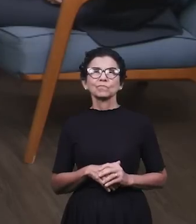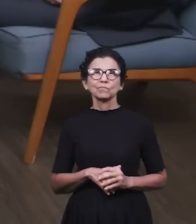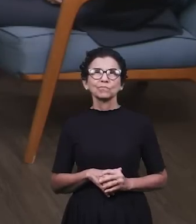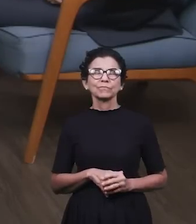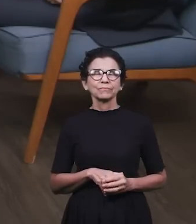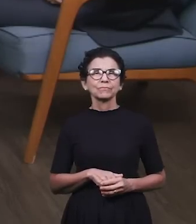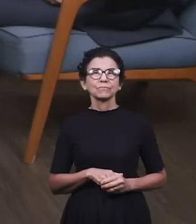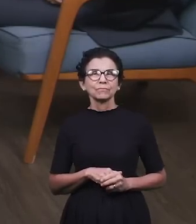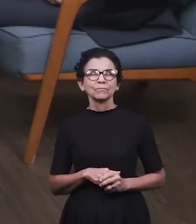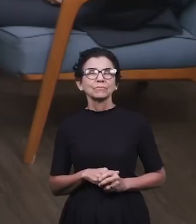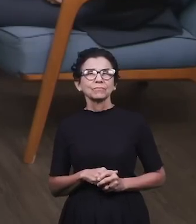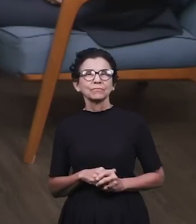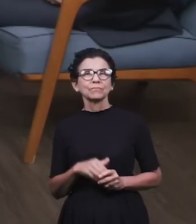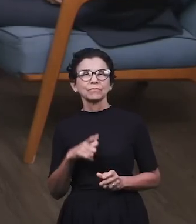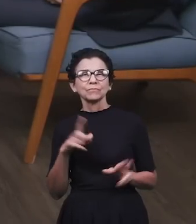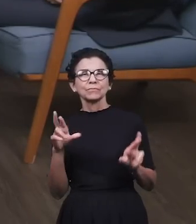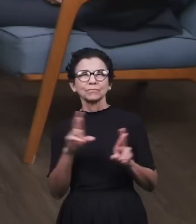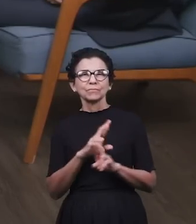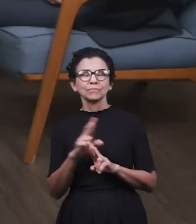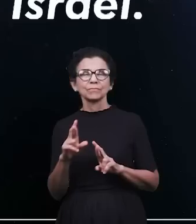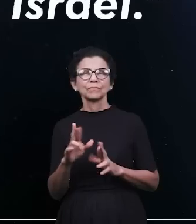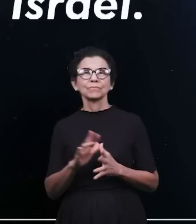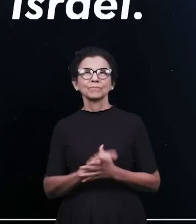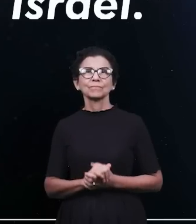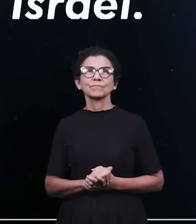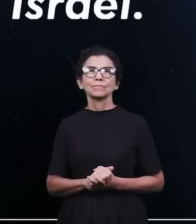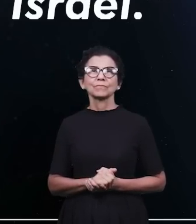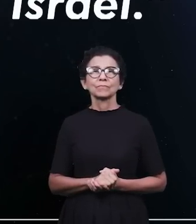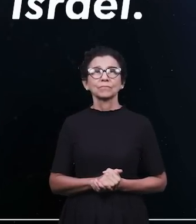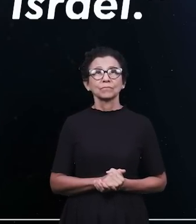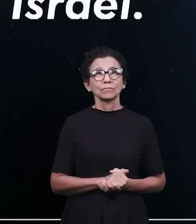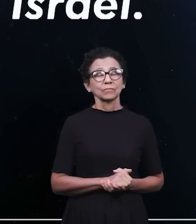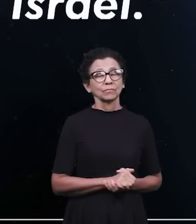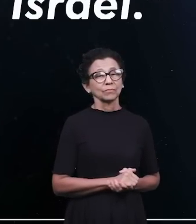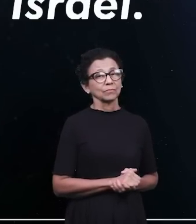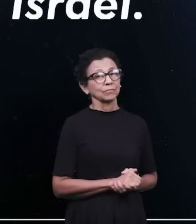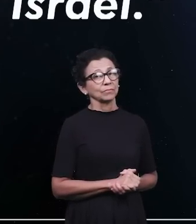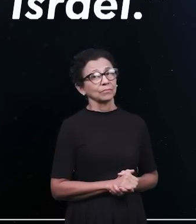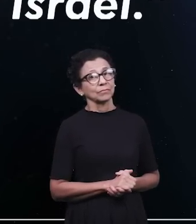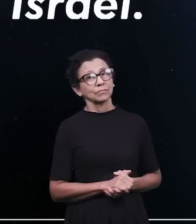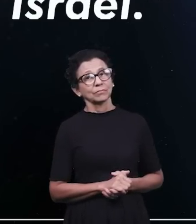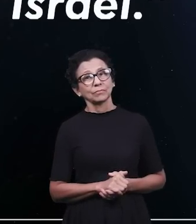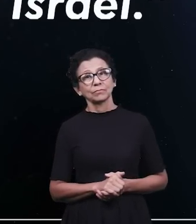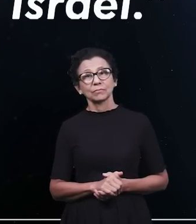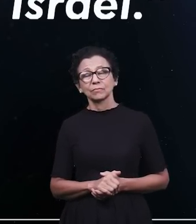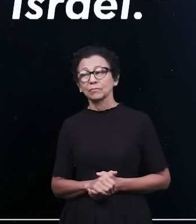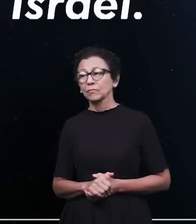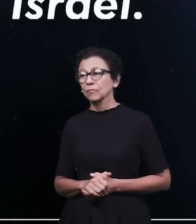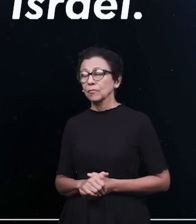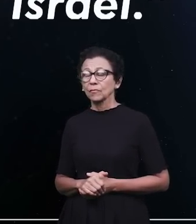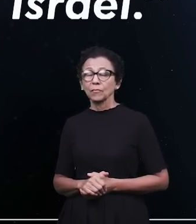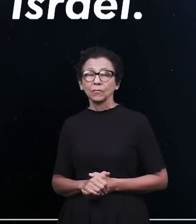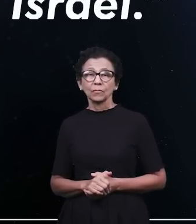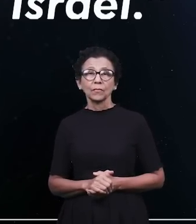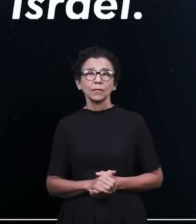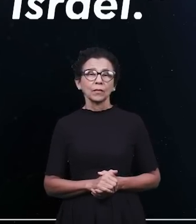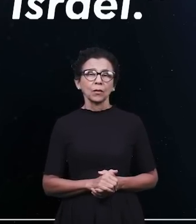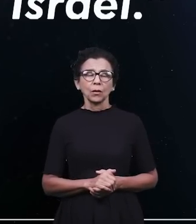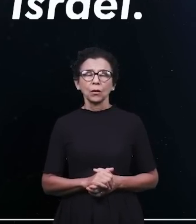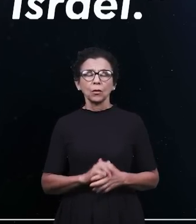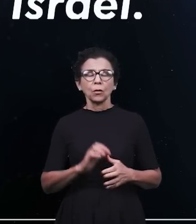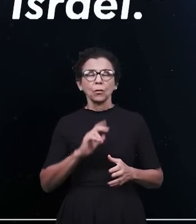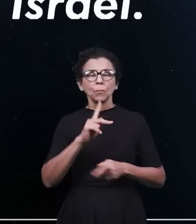emblemático em relação a esse governo do Senhor, que diz assim: não poderei eu fazer de vós como fez este oleiro, ó casa de